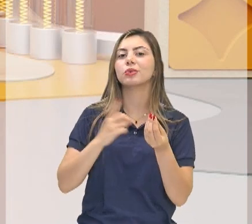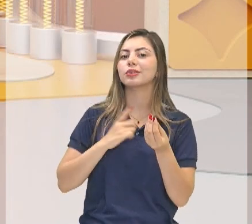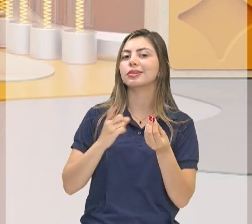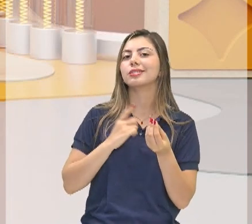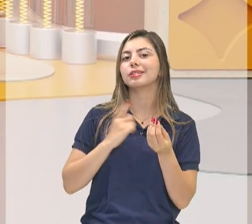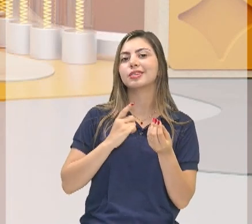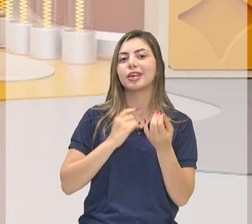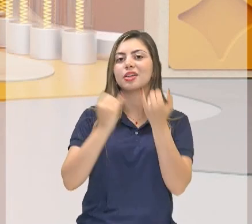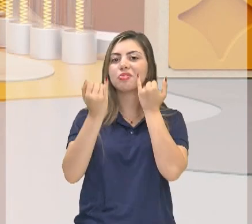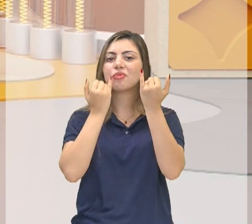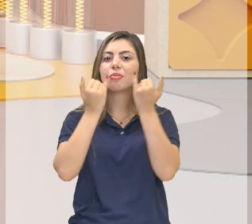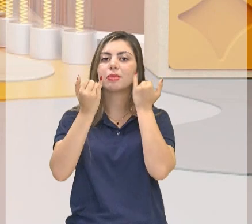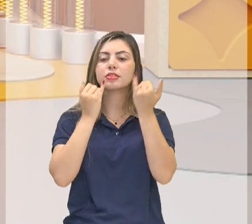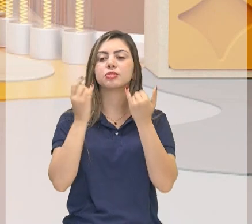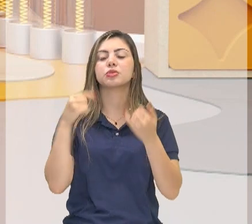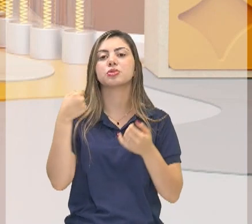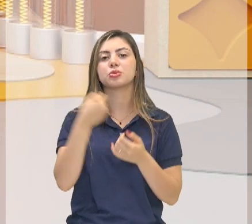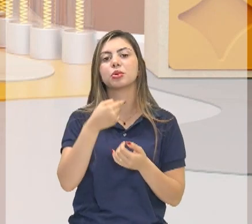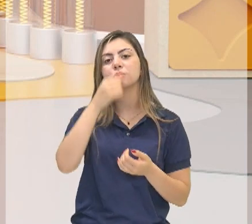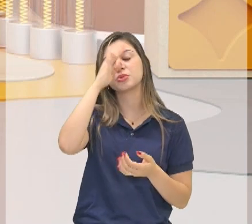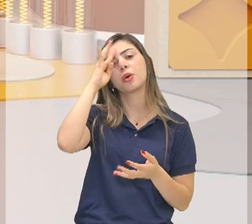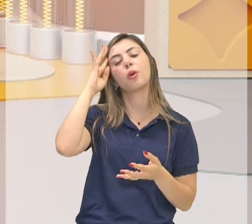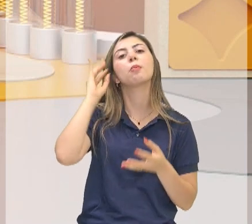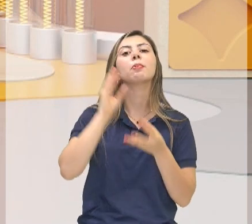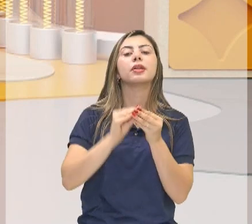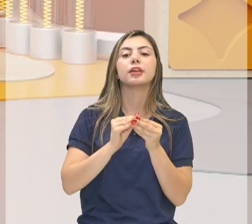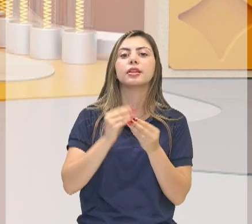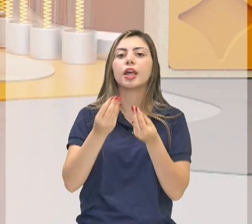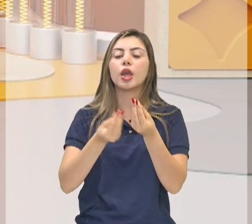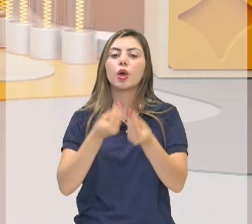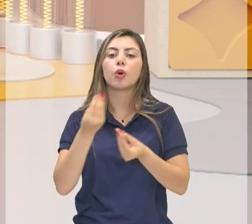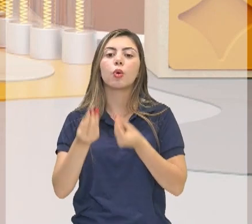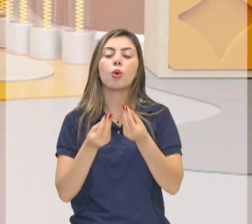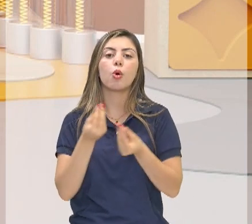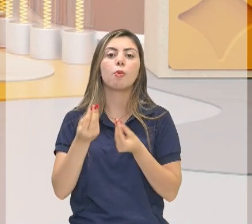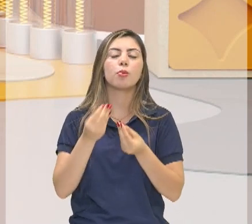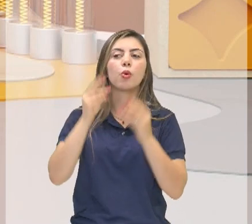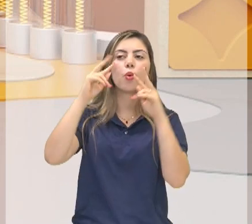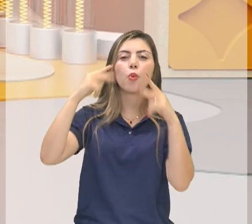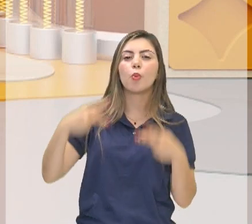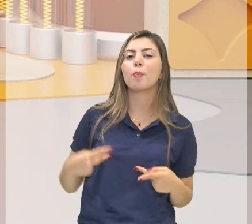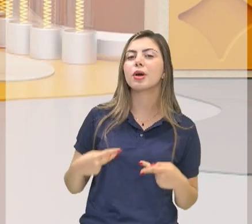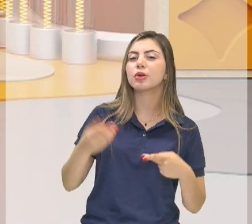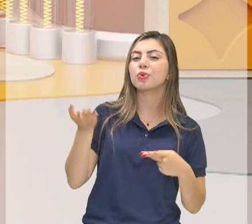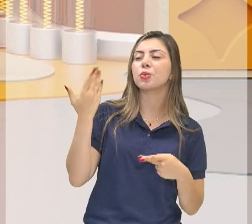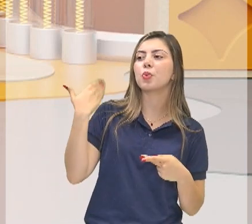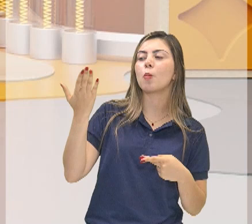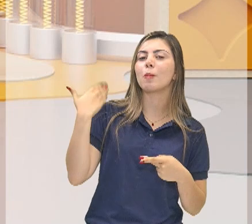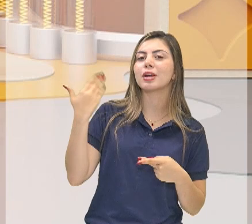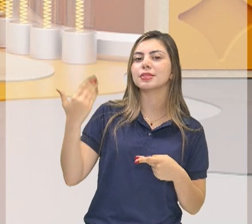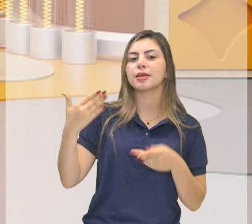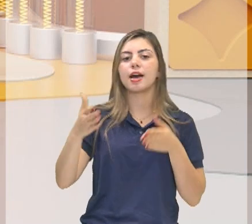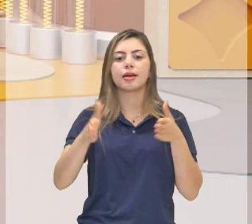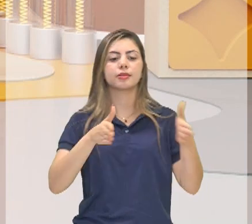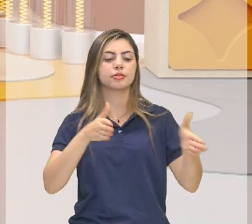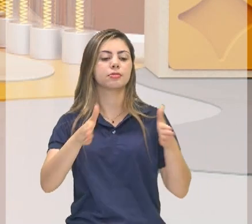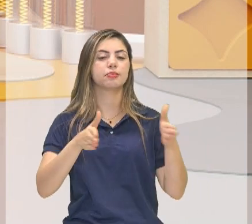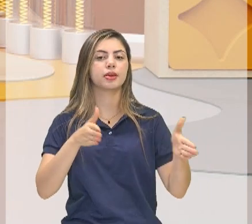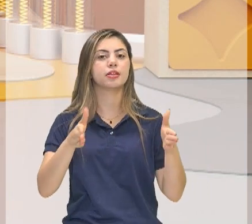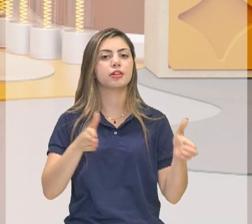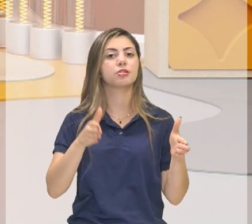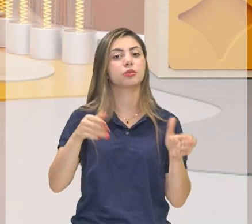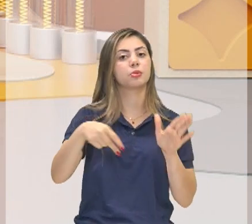possamos compreender como os humanos daquele contexto,